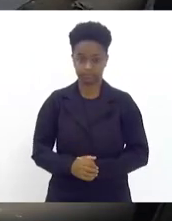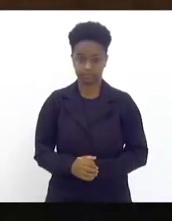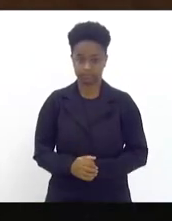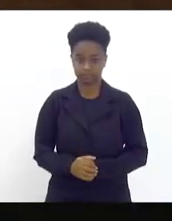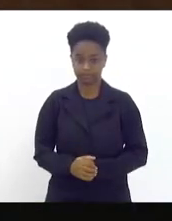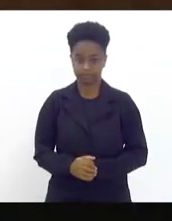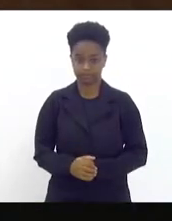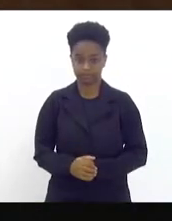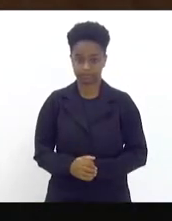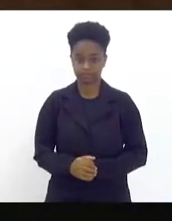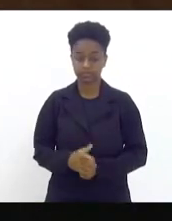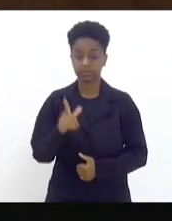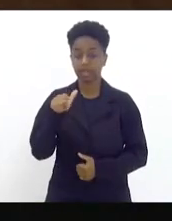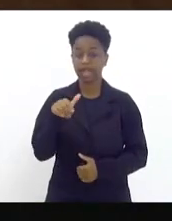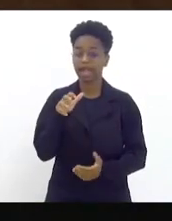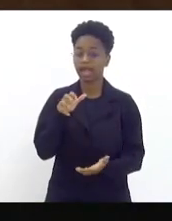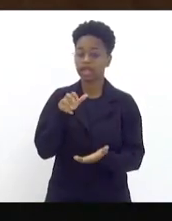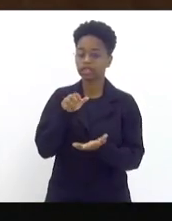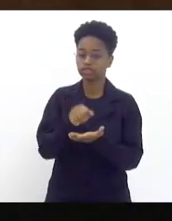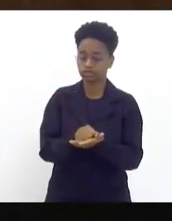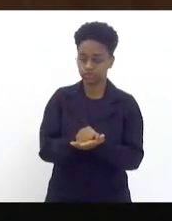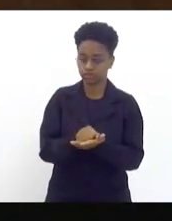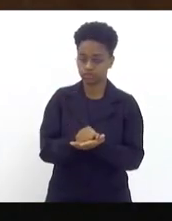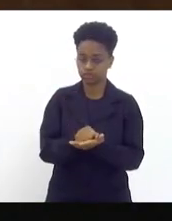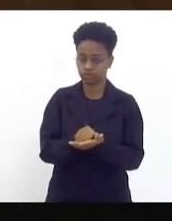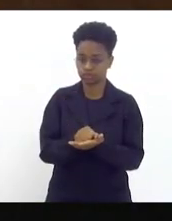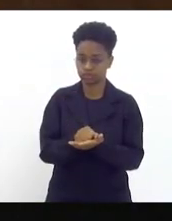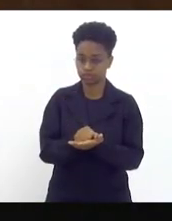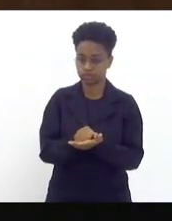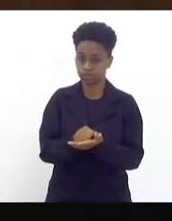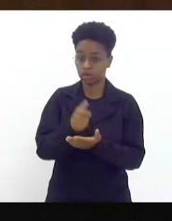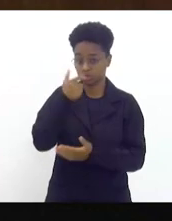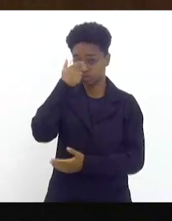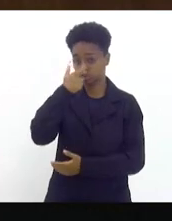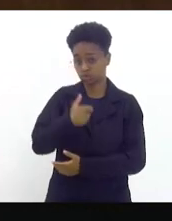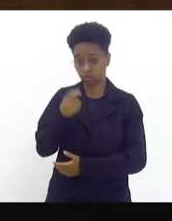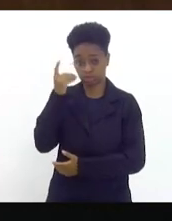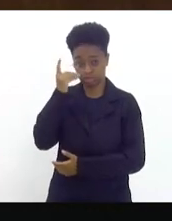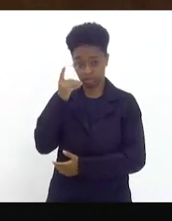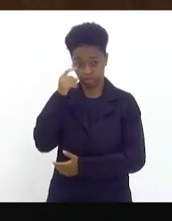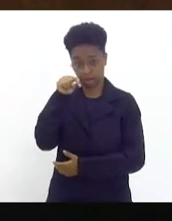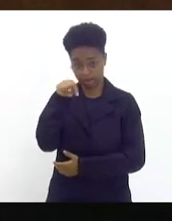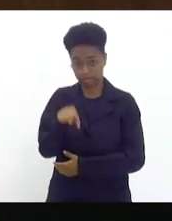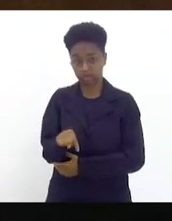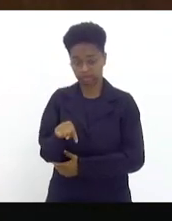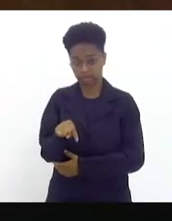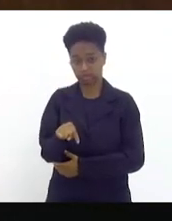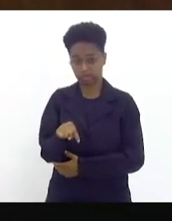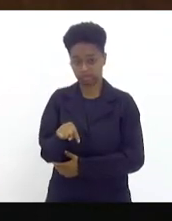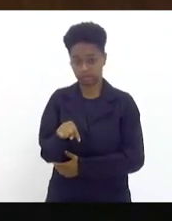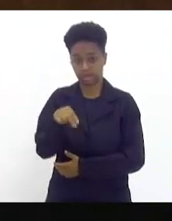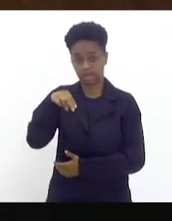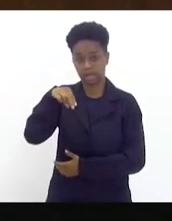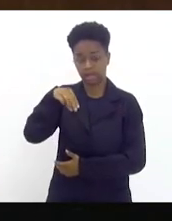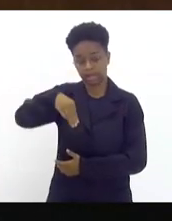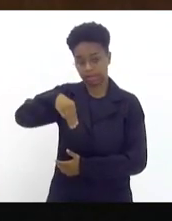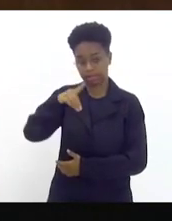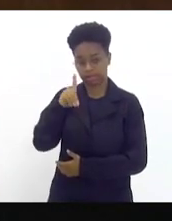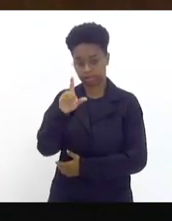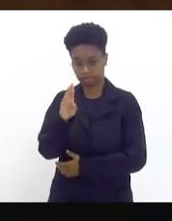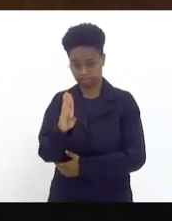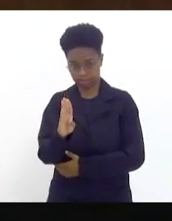é é o registro eu sou Deputado nessa casa do MDB